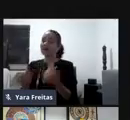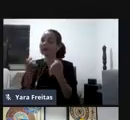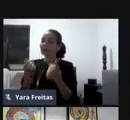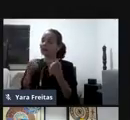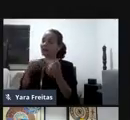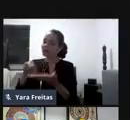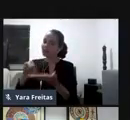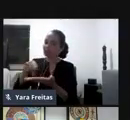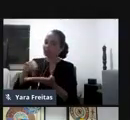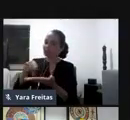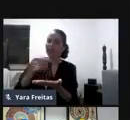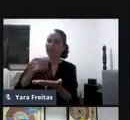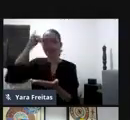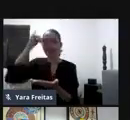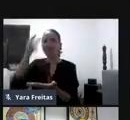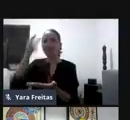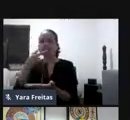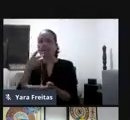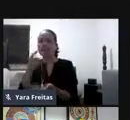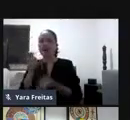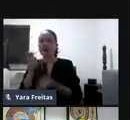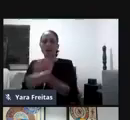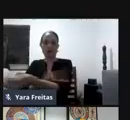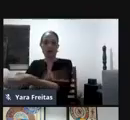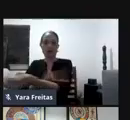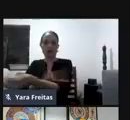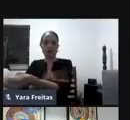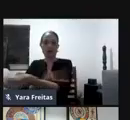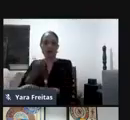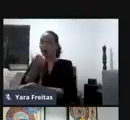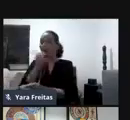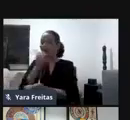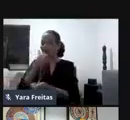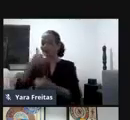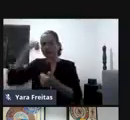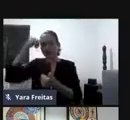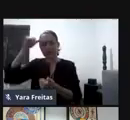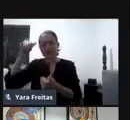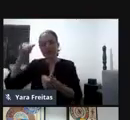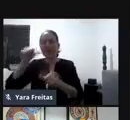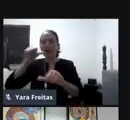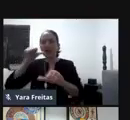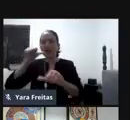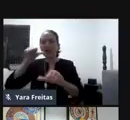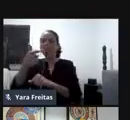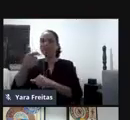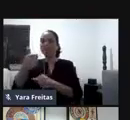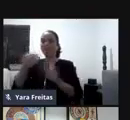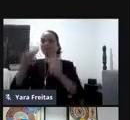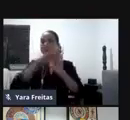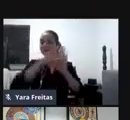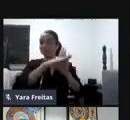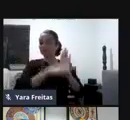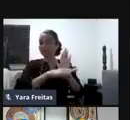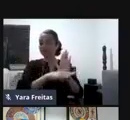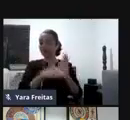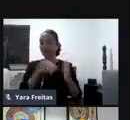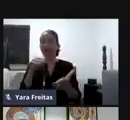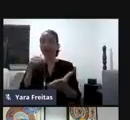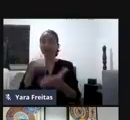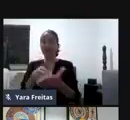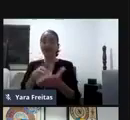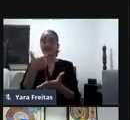não fumar, de controlar a pressão, de modificar todos esses 12 fatores, né? Até 2017 a